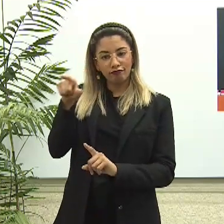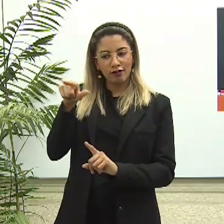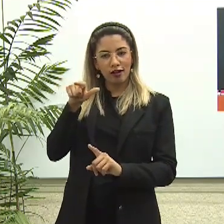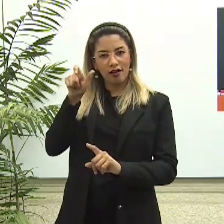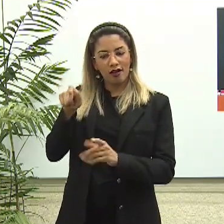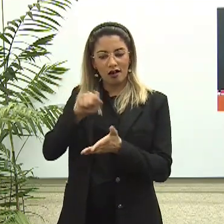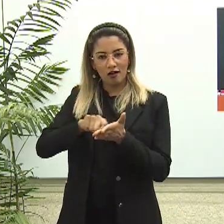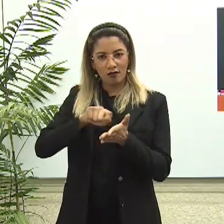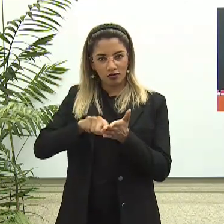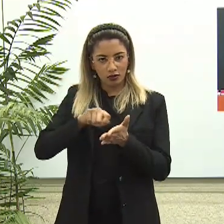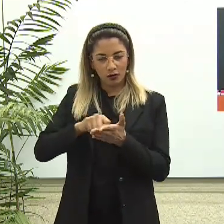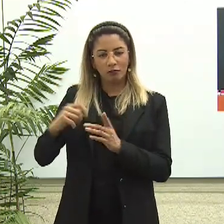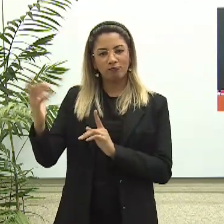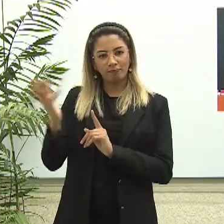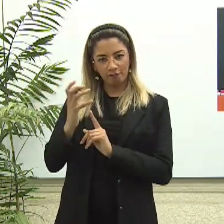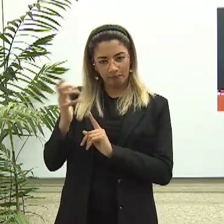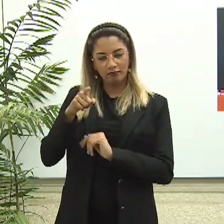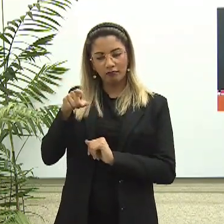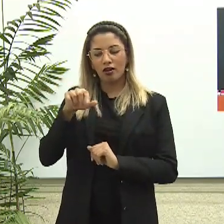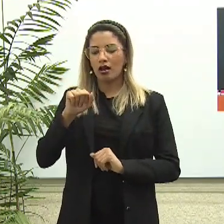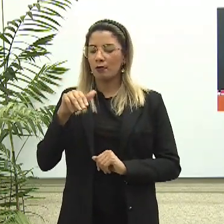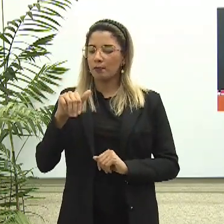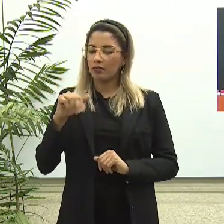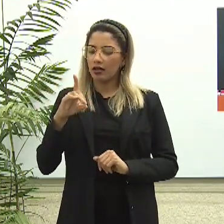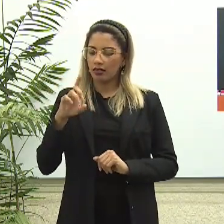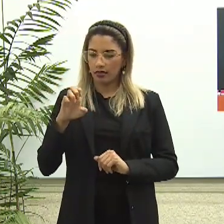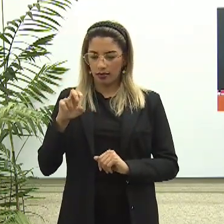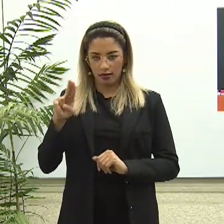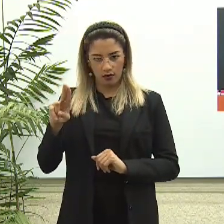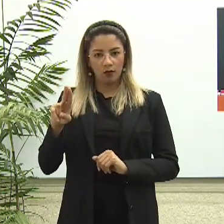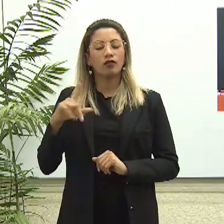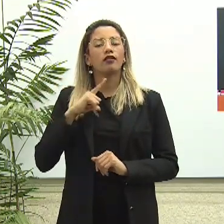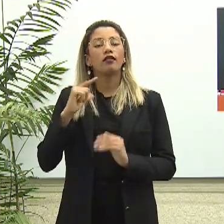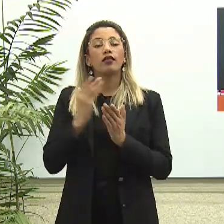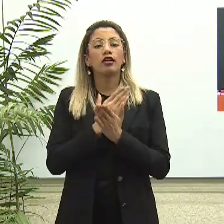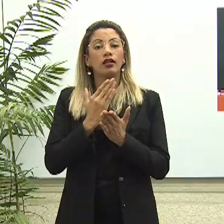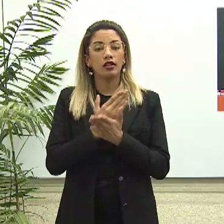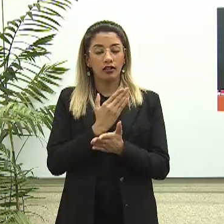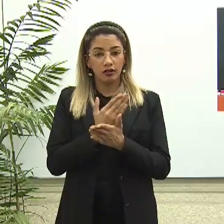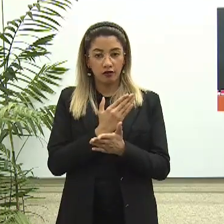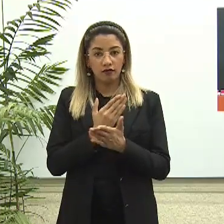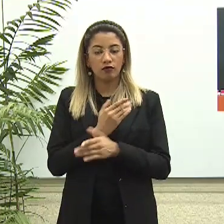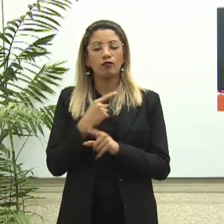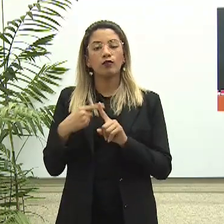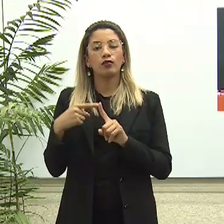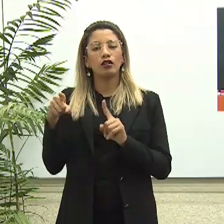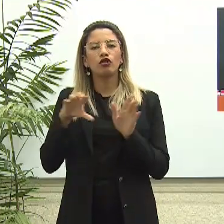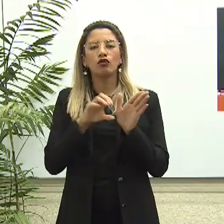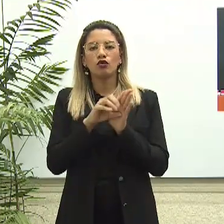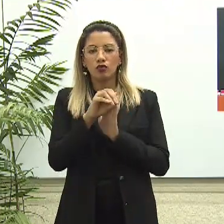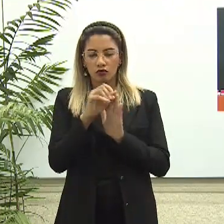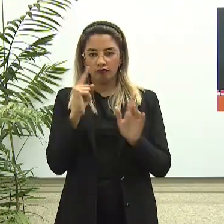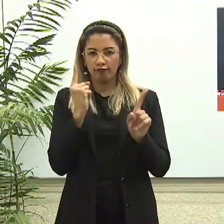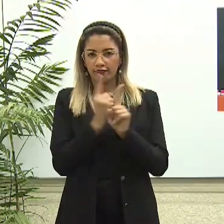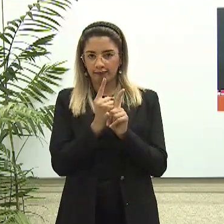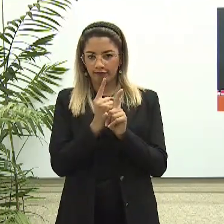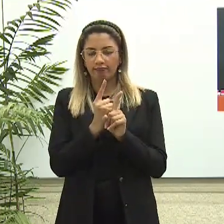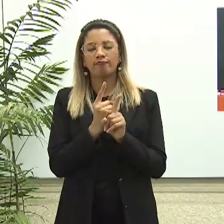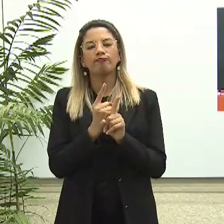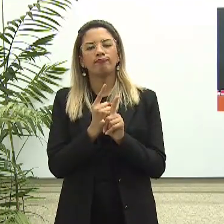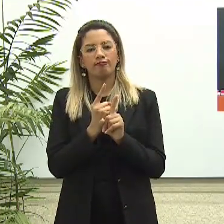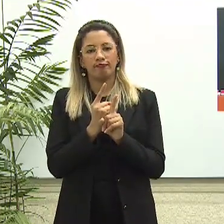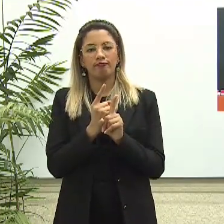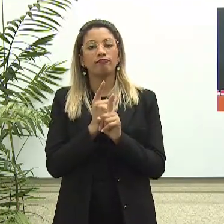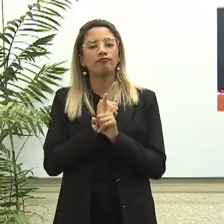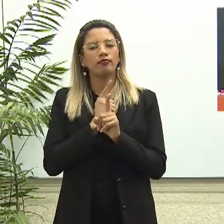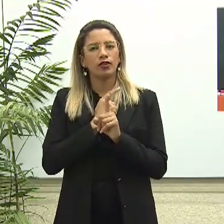estudo que é o professor Amadeu que num prefácio de um livro do Assange né quando Google encontrou o equ lix foi um dos textos que